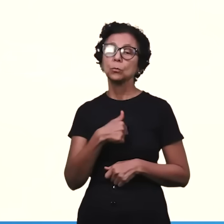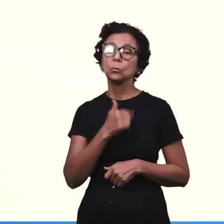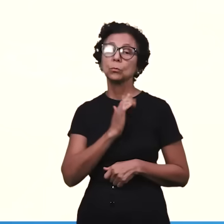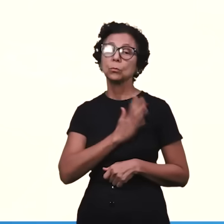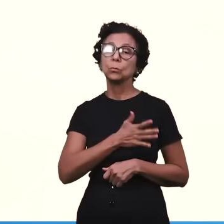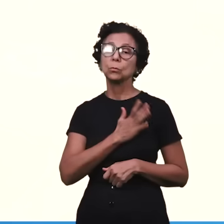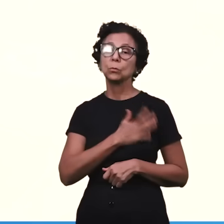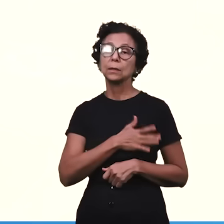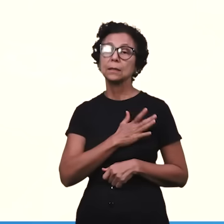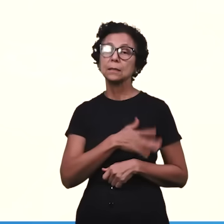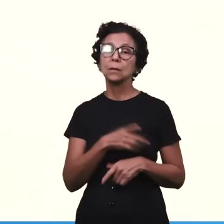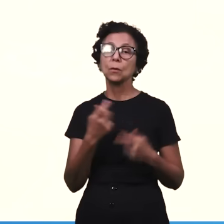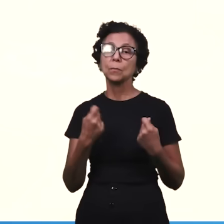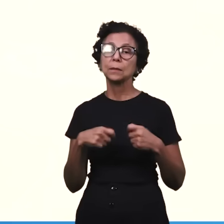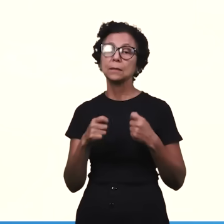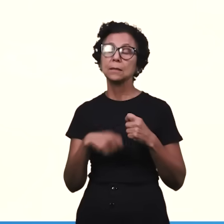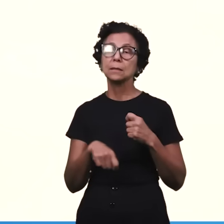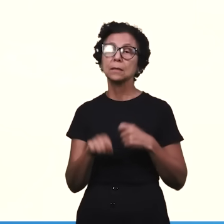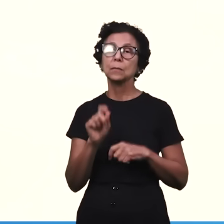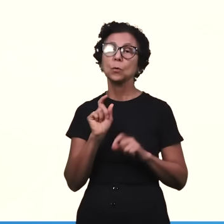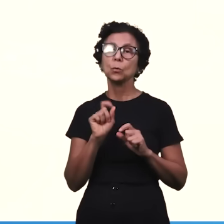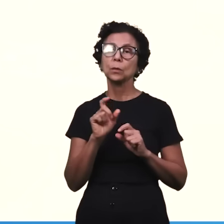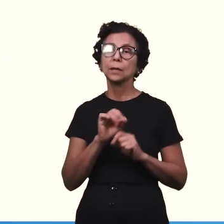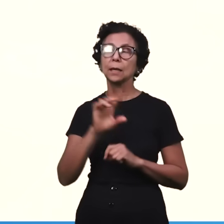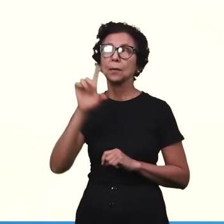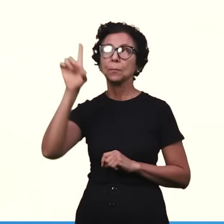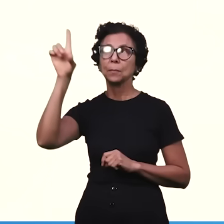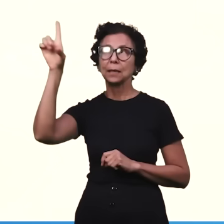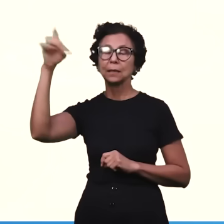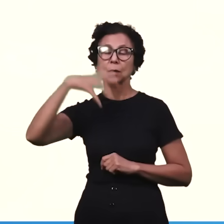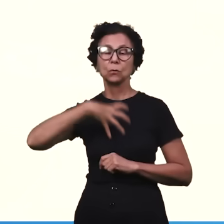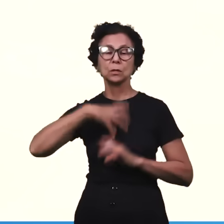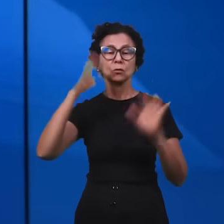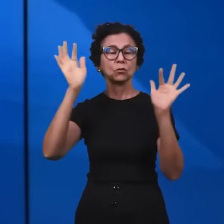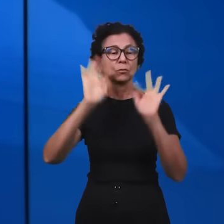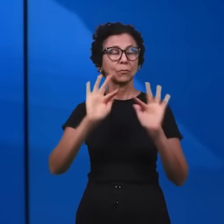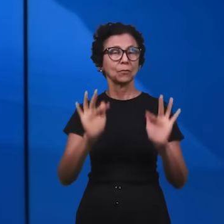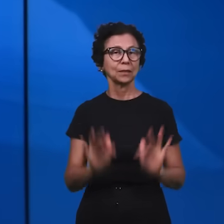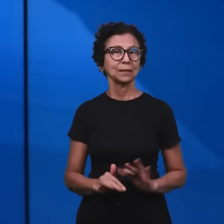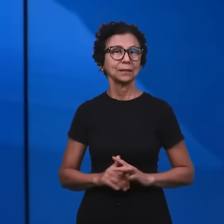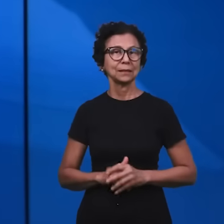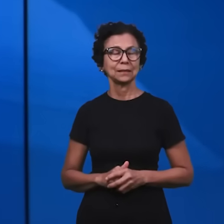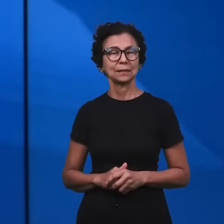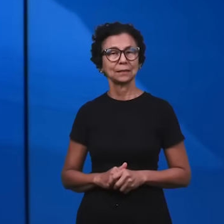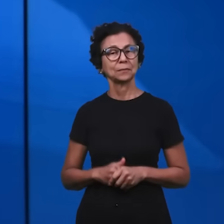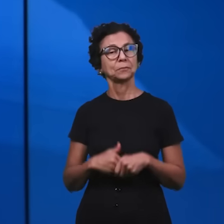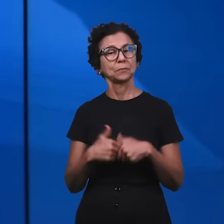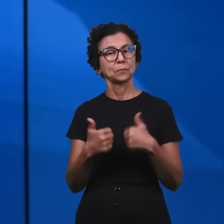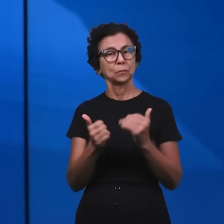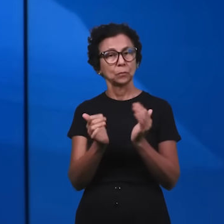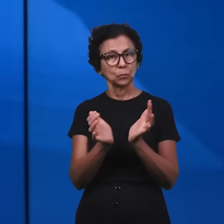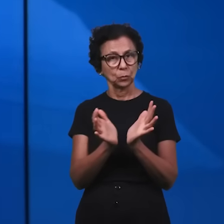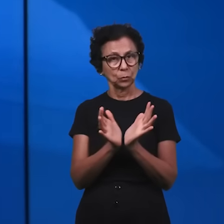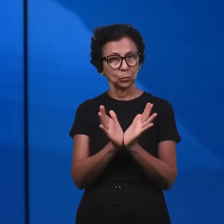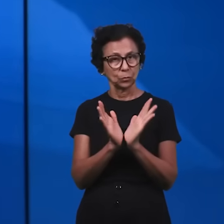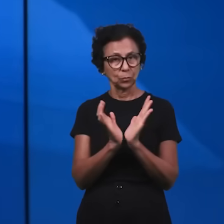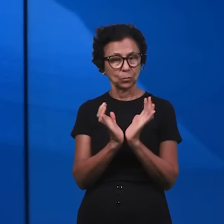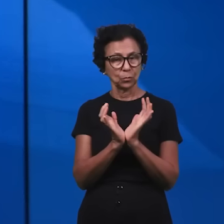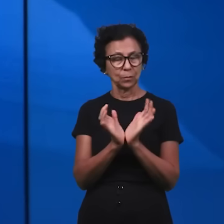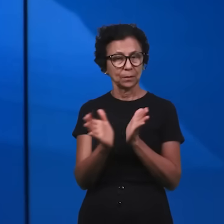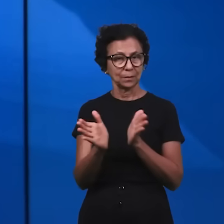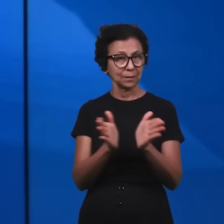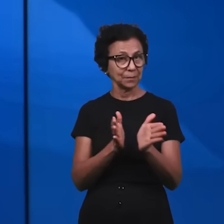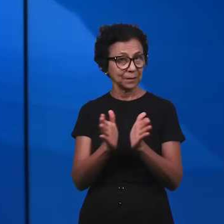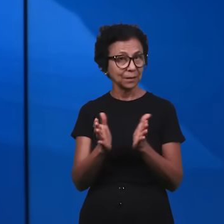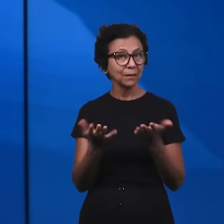corações para deixar Deus feliz? Ou seja, uma forma de passar a pergunta para a classe de acessibilidade,